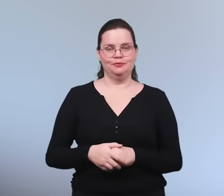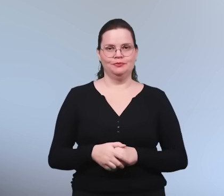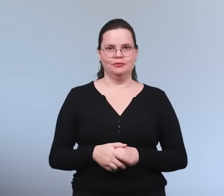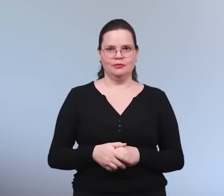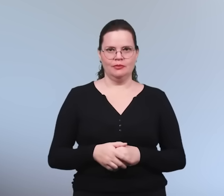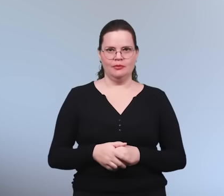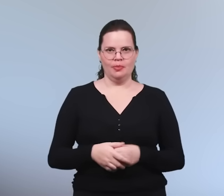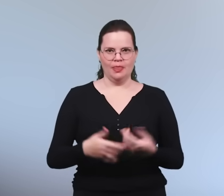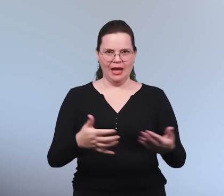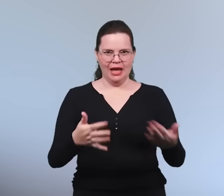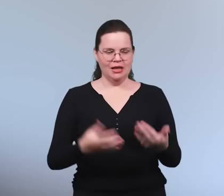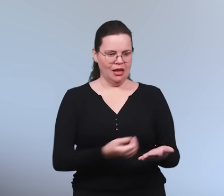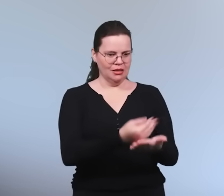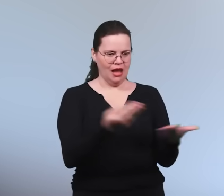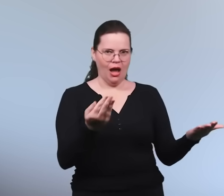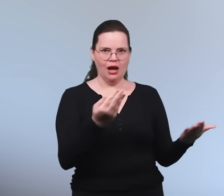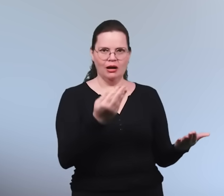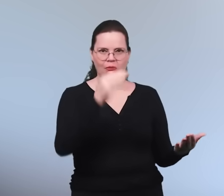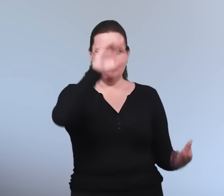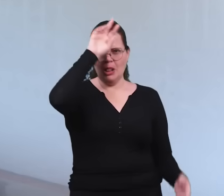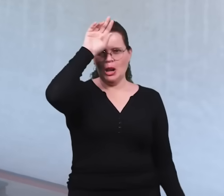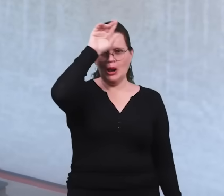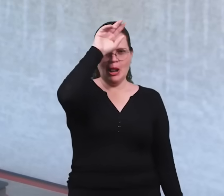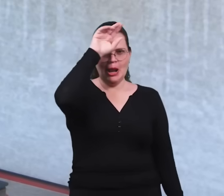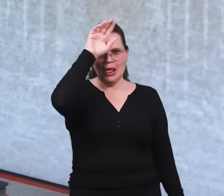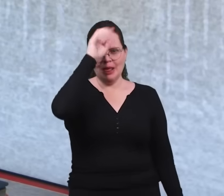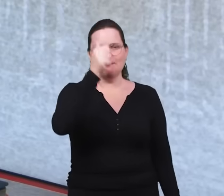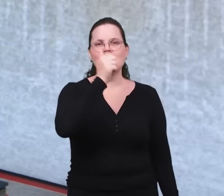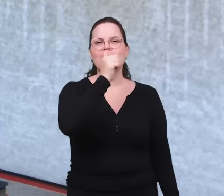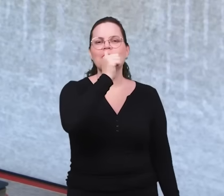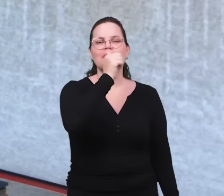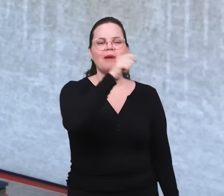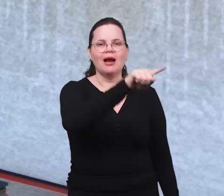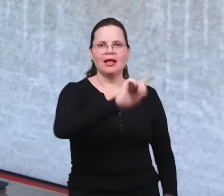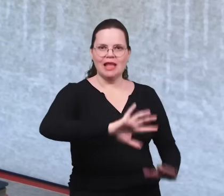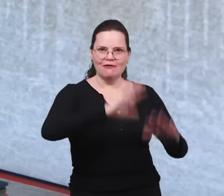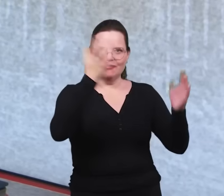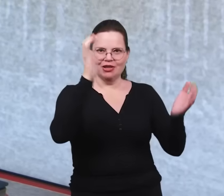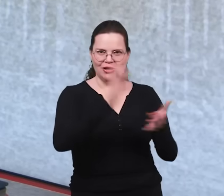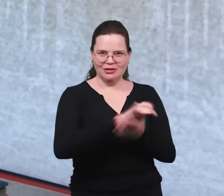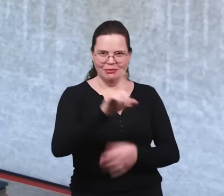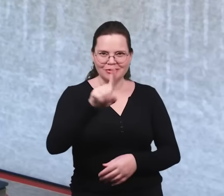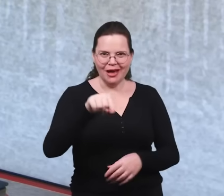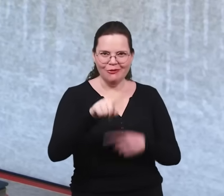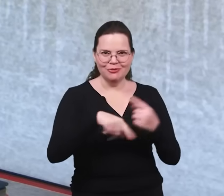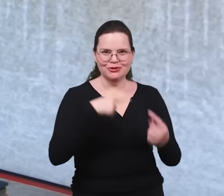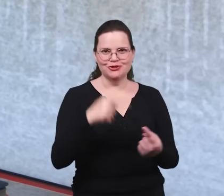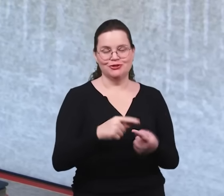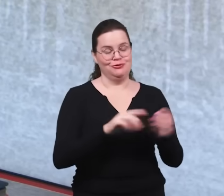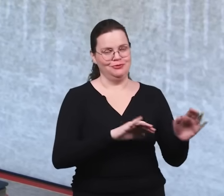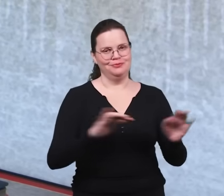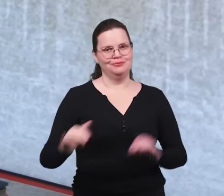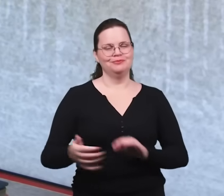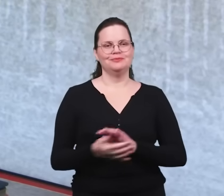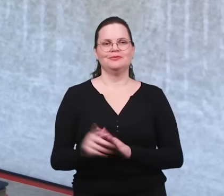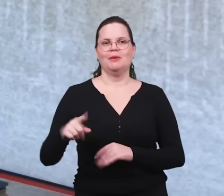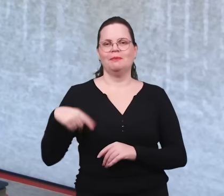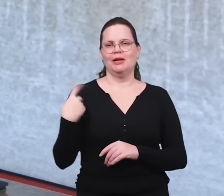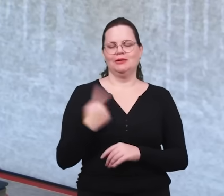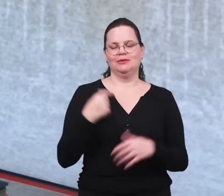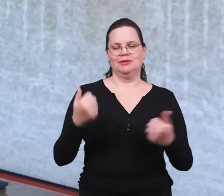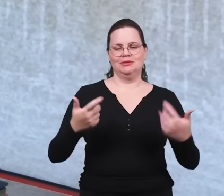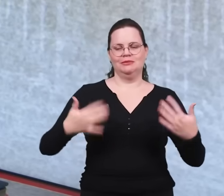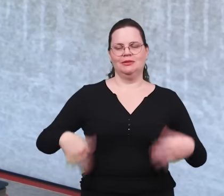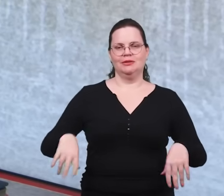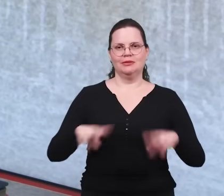as pessoas numa festa de casamento? Muito bem, para nós discorrermos sobre esse tema, é bom lembrar